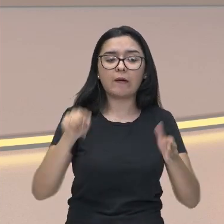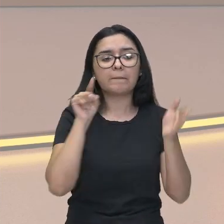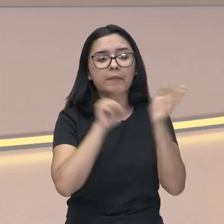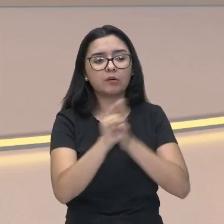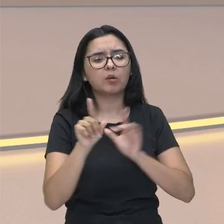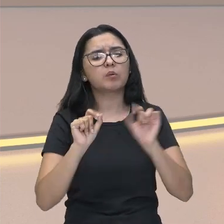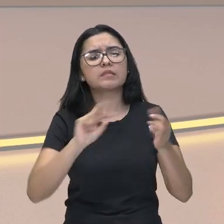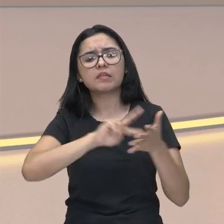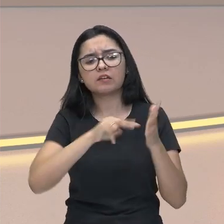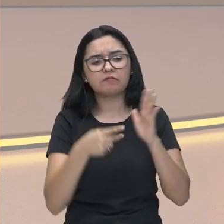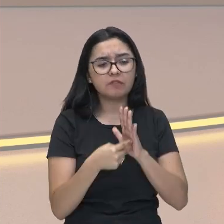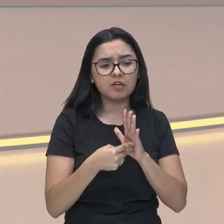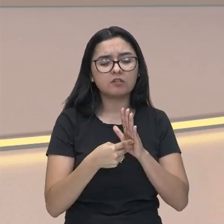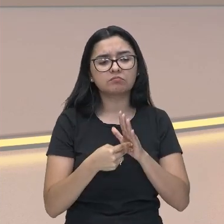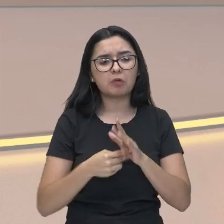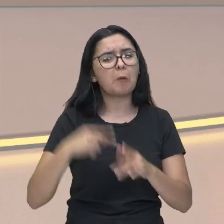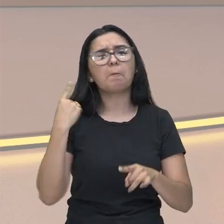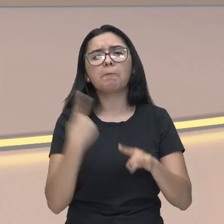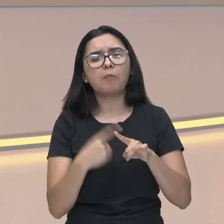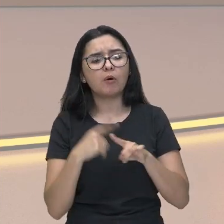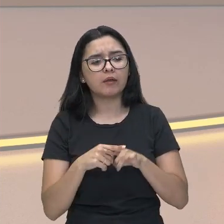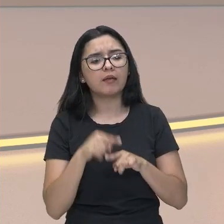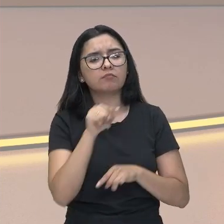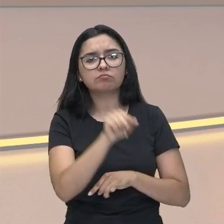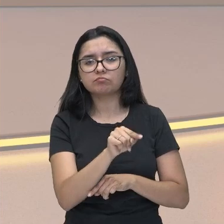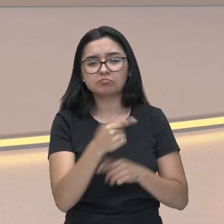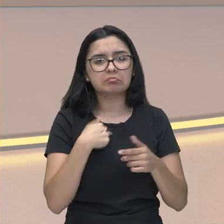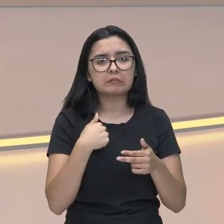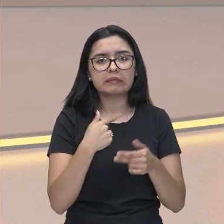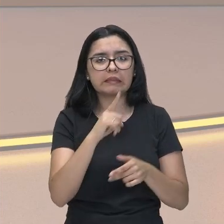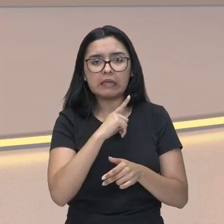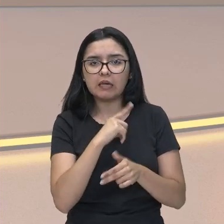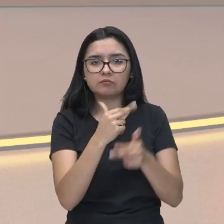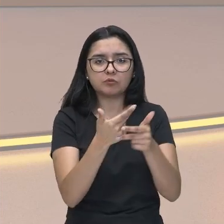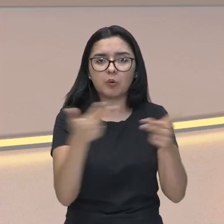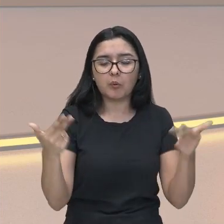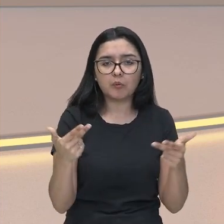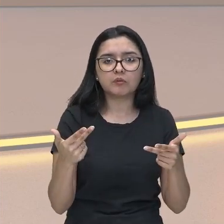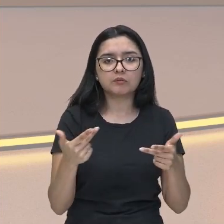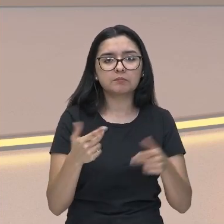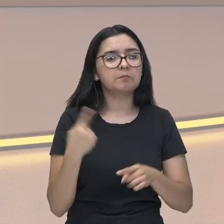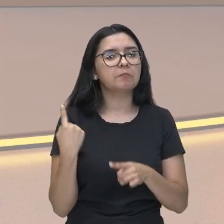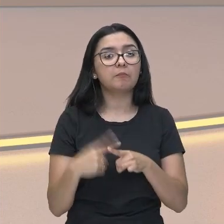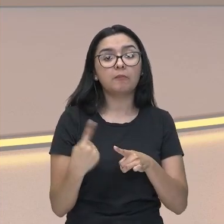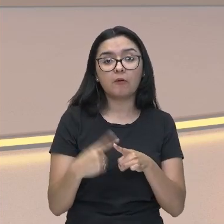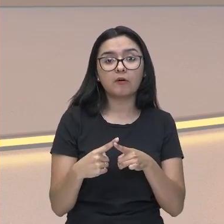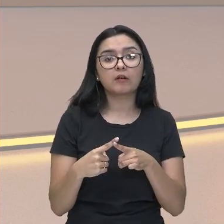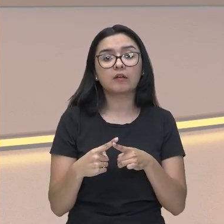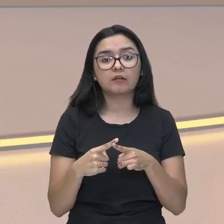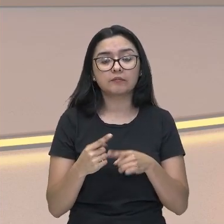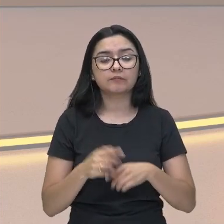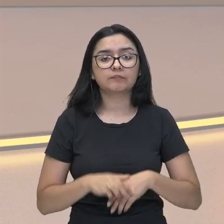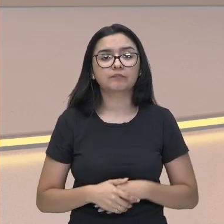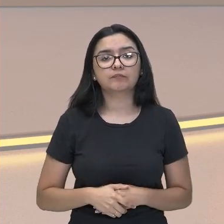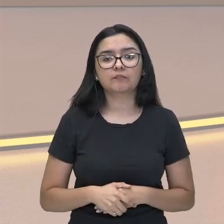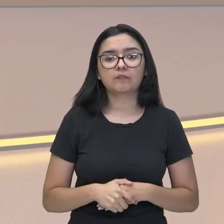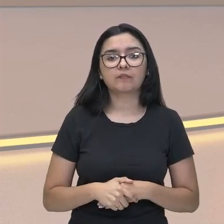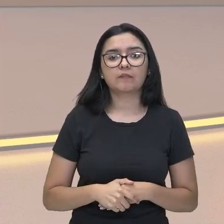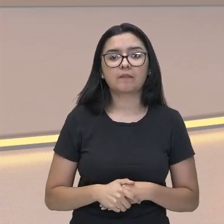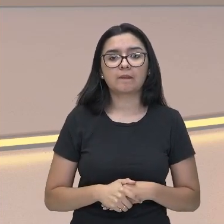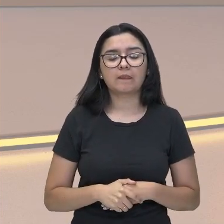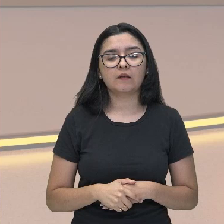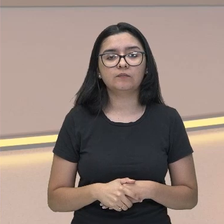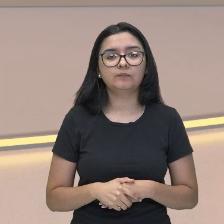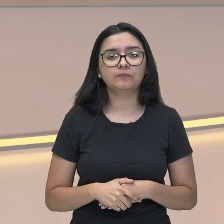é, por que essas coisas estão aí, por que elas existem em vez do nada, mas elas